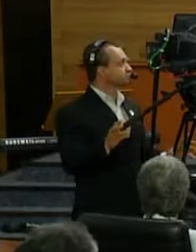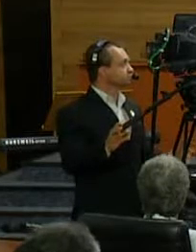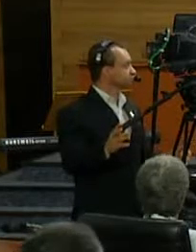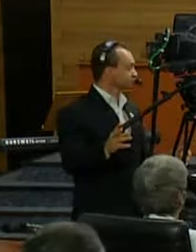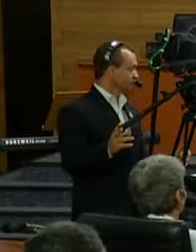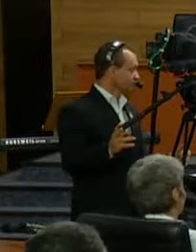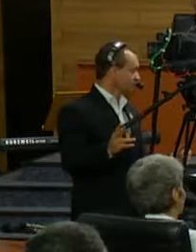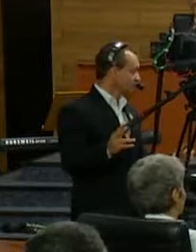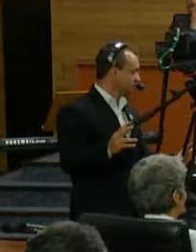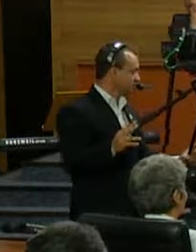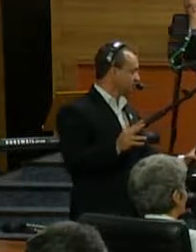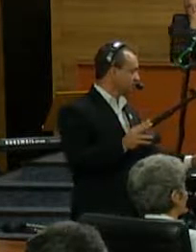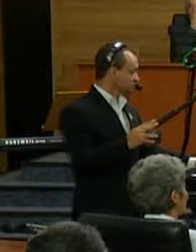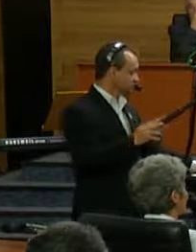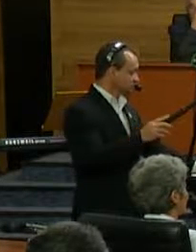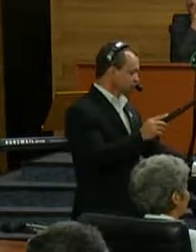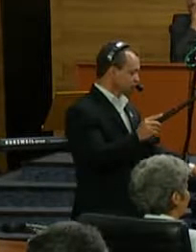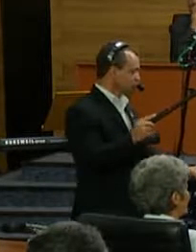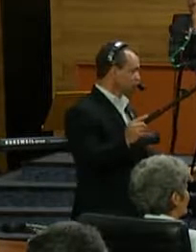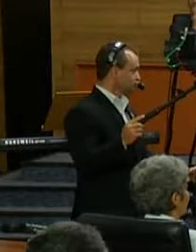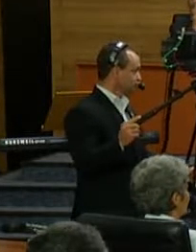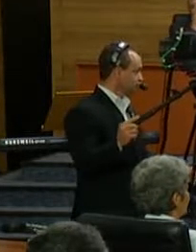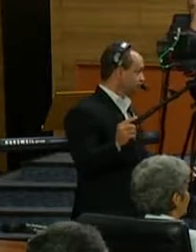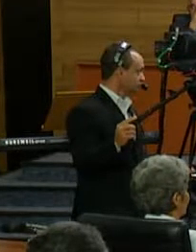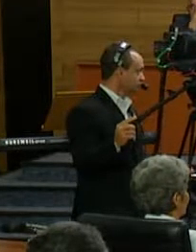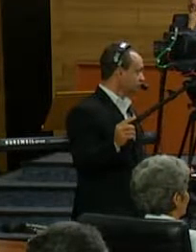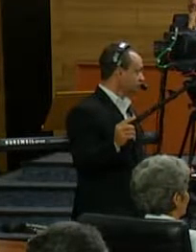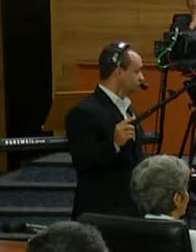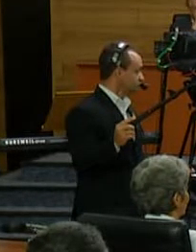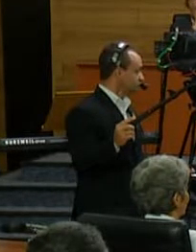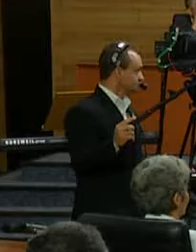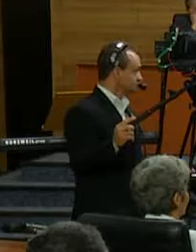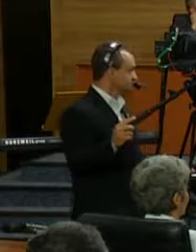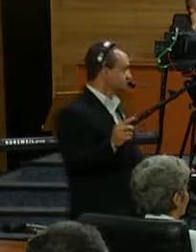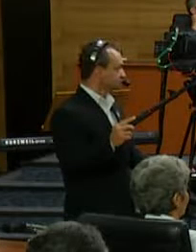músicas, tá? Já duas deixo. Músicas. É, são duas músicas, por gentileza.